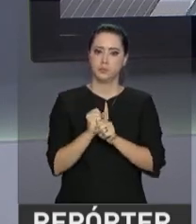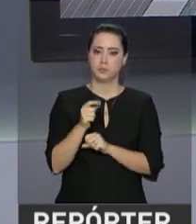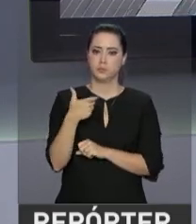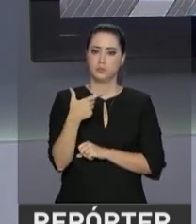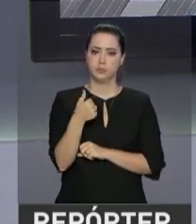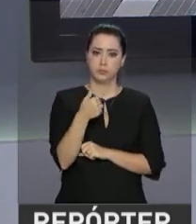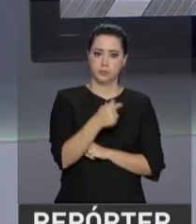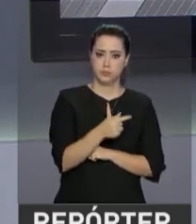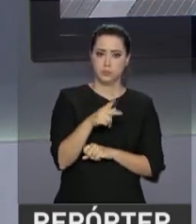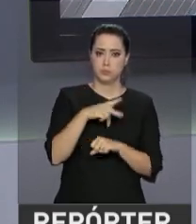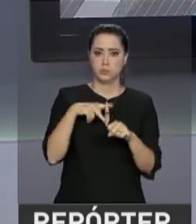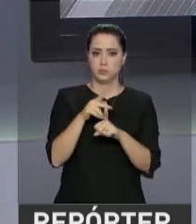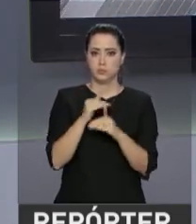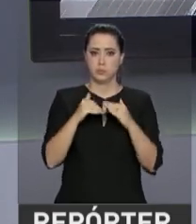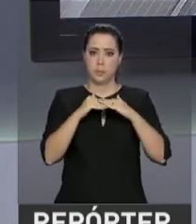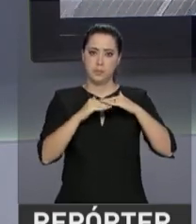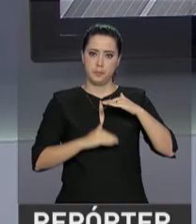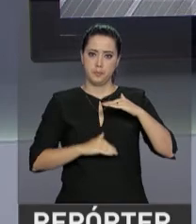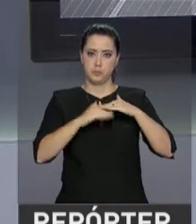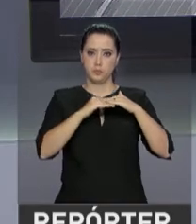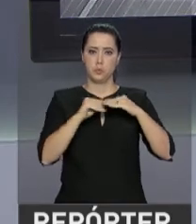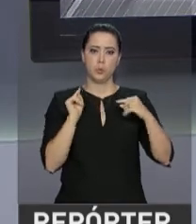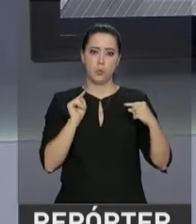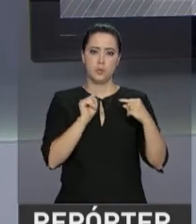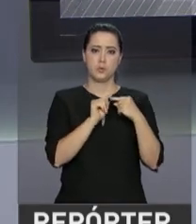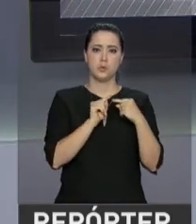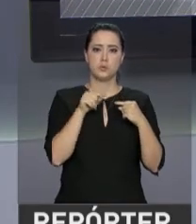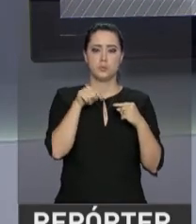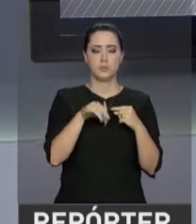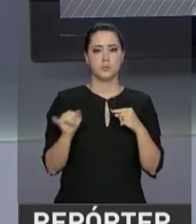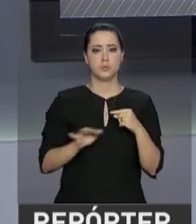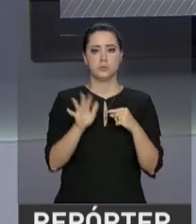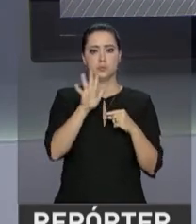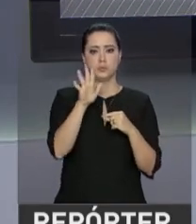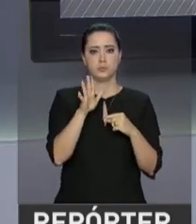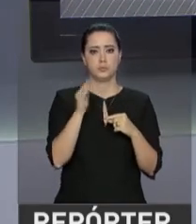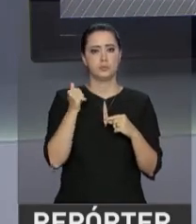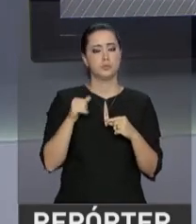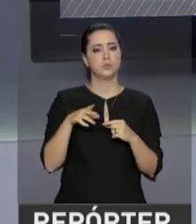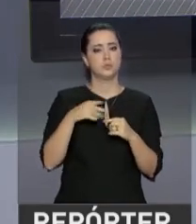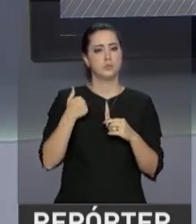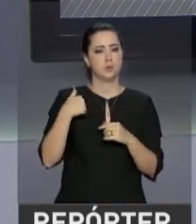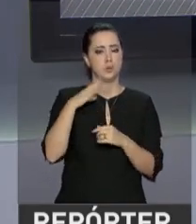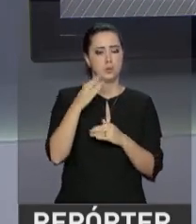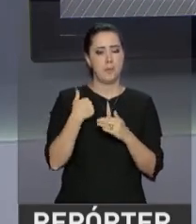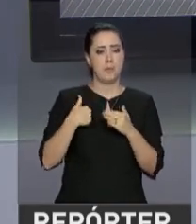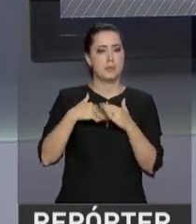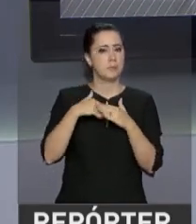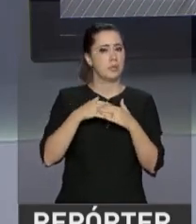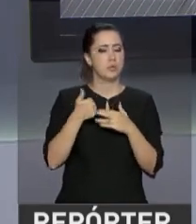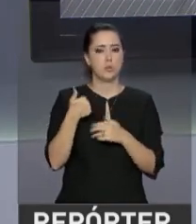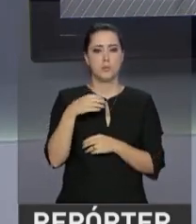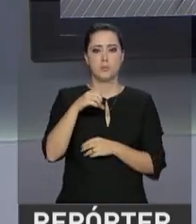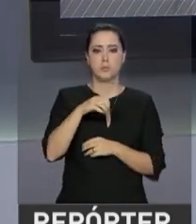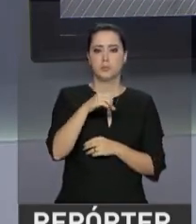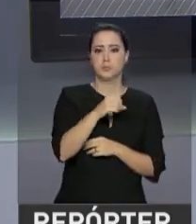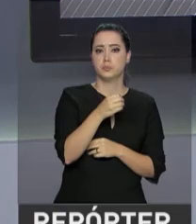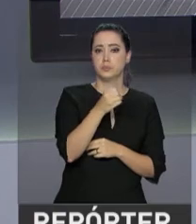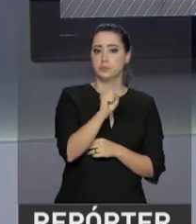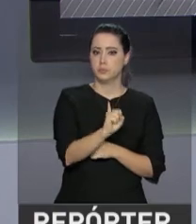em 2017 o país ficou abaixo do centro da meta estabelecida com inflação mais baixa desde